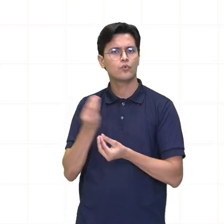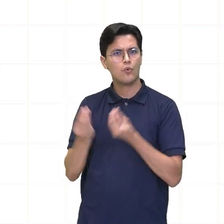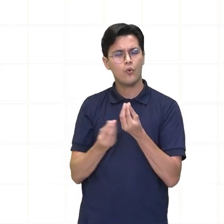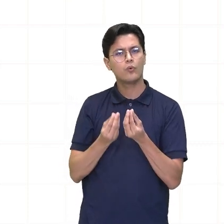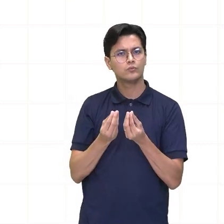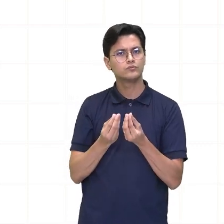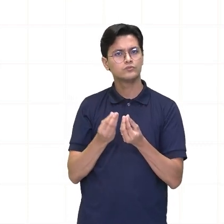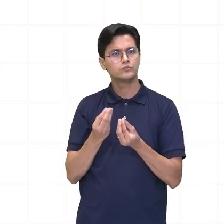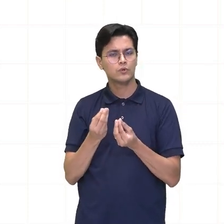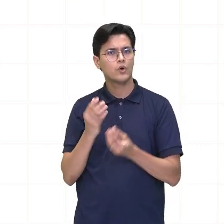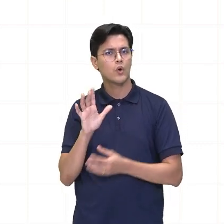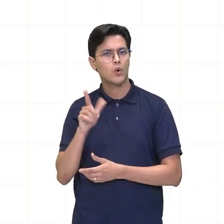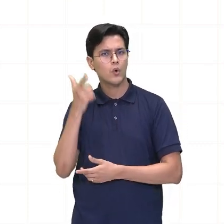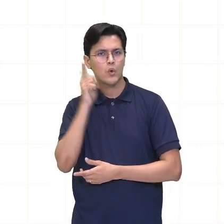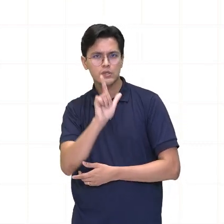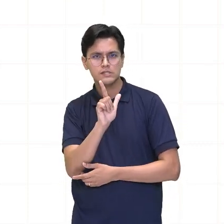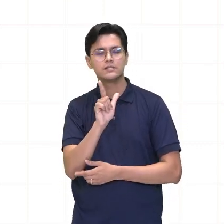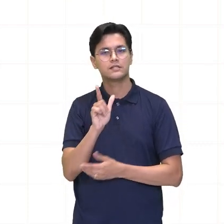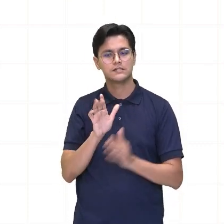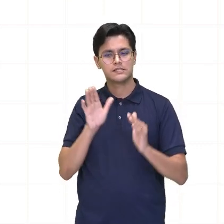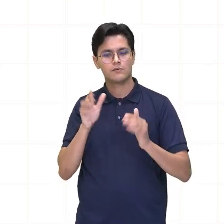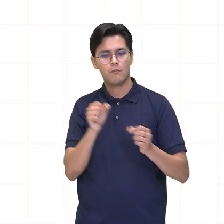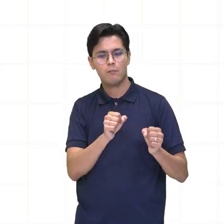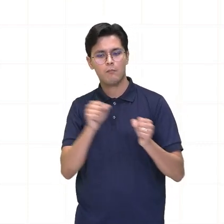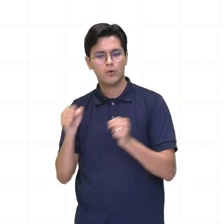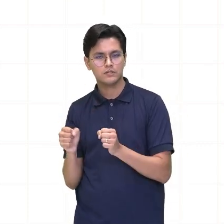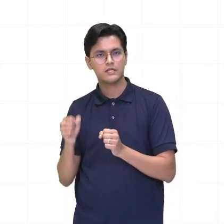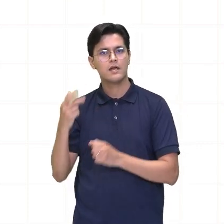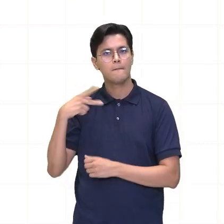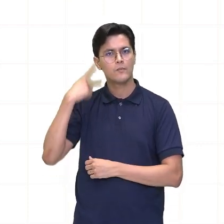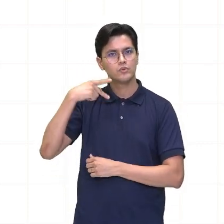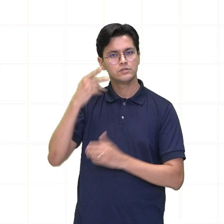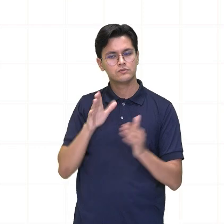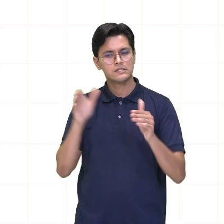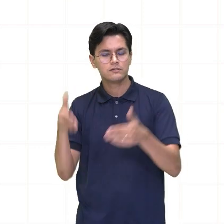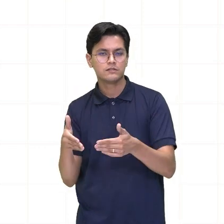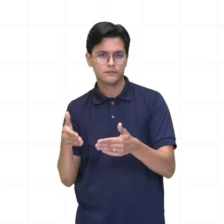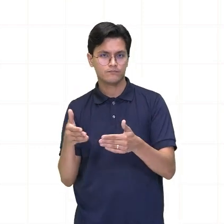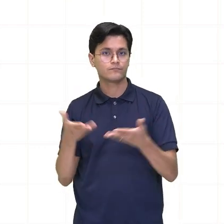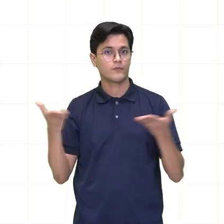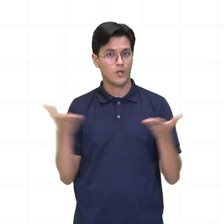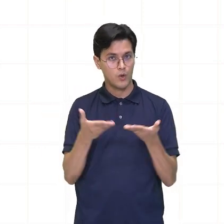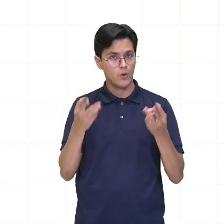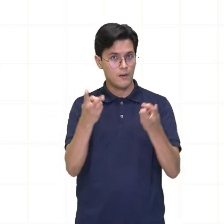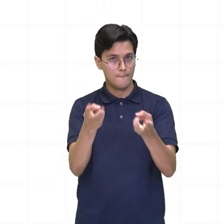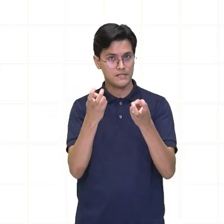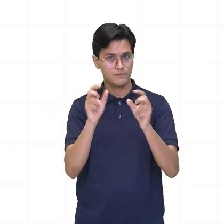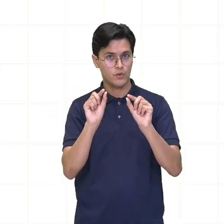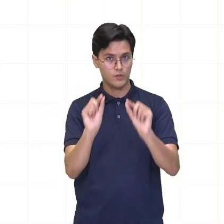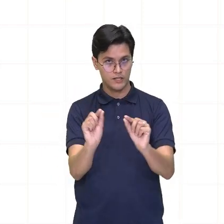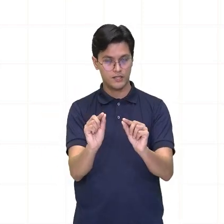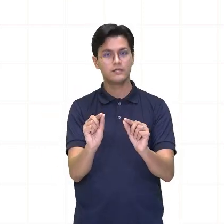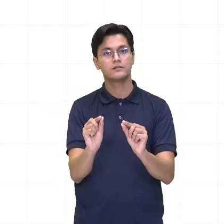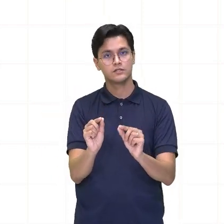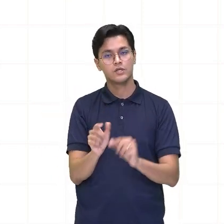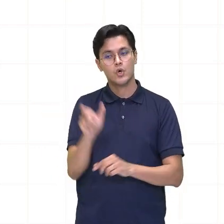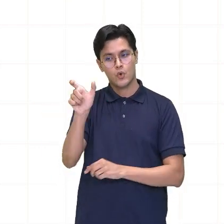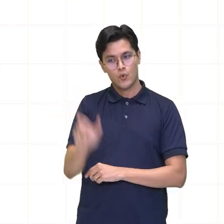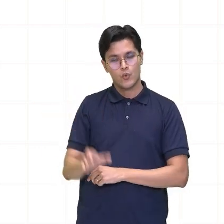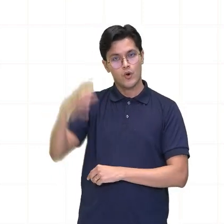centralização política? Então, a gente vai perceber, a partir de agora, que essa autoridade do rei, ela